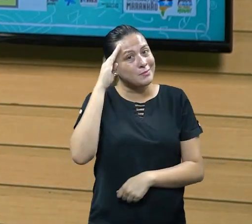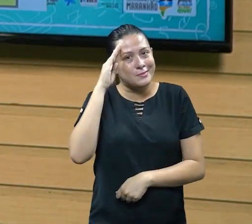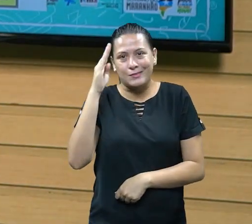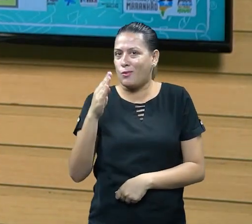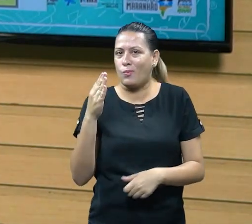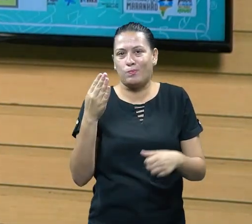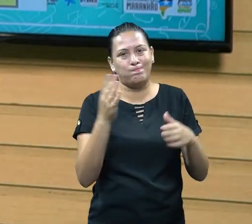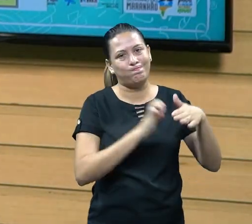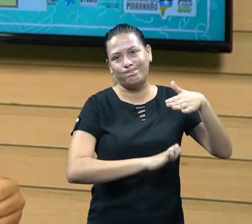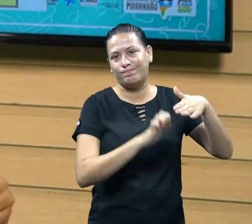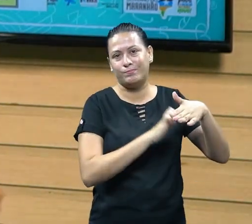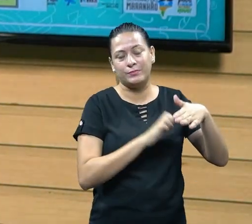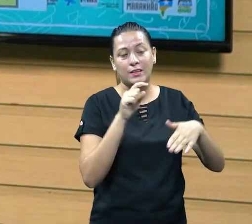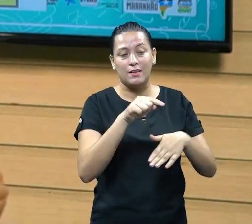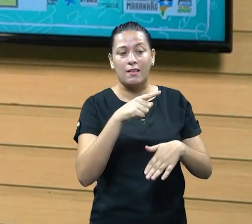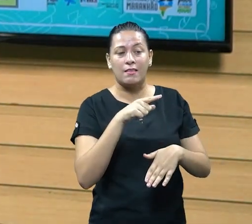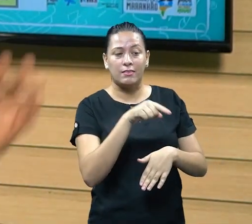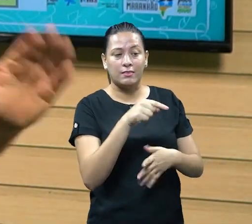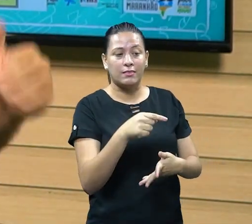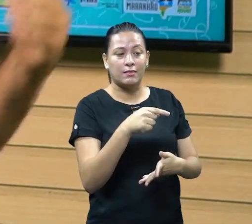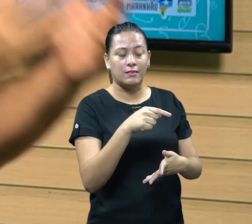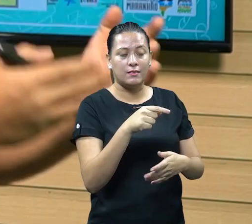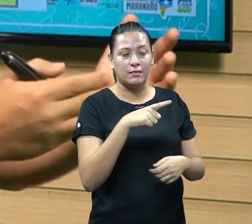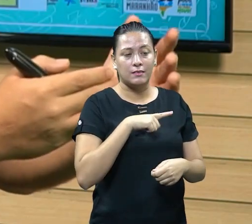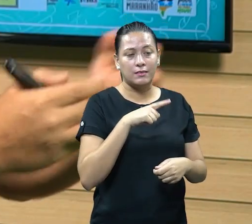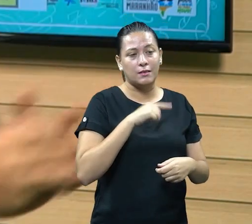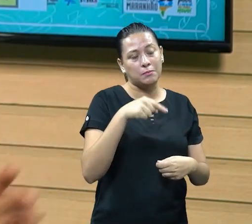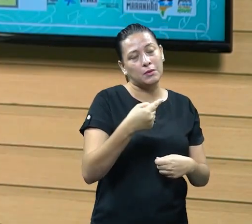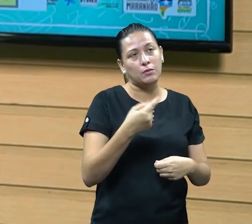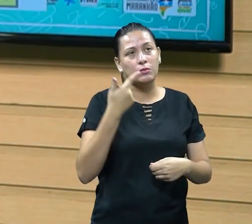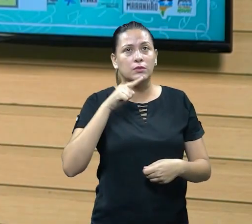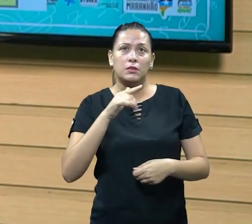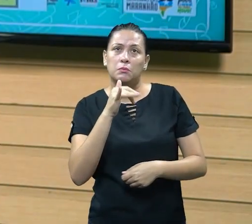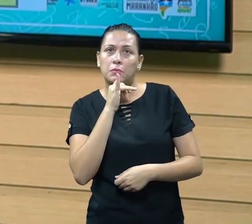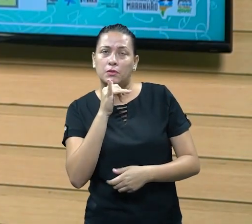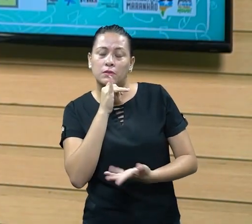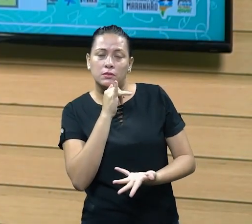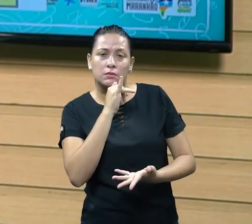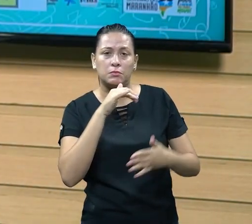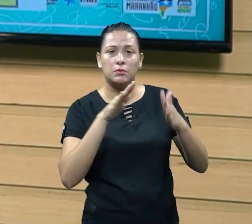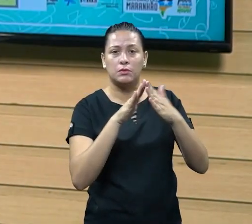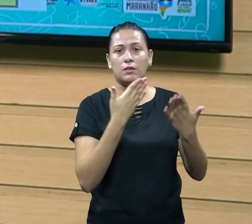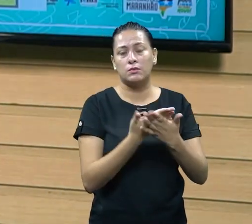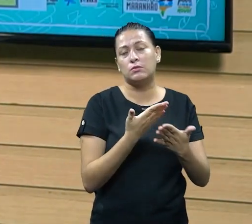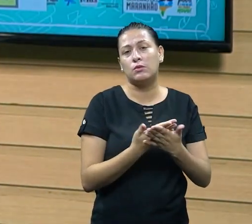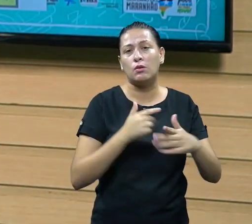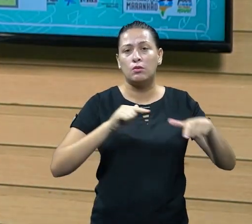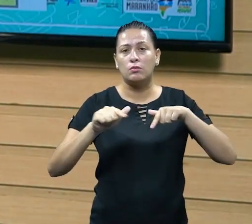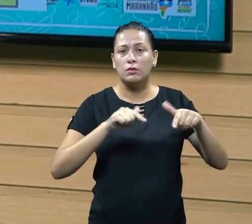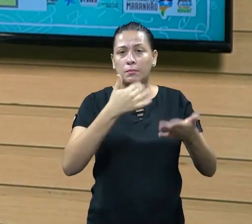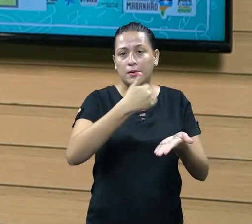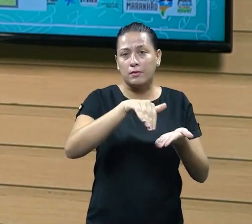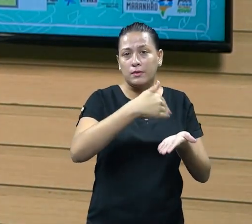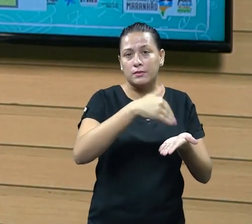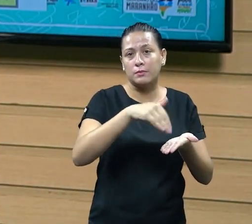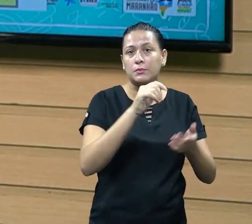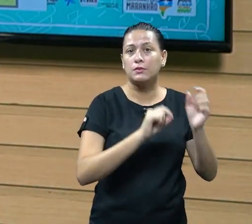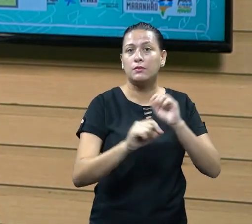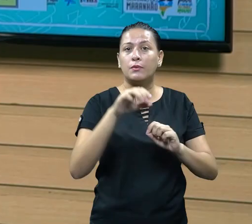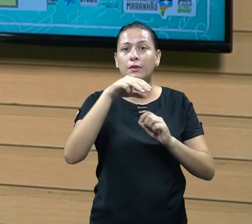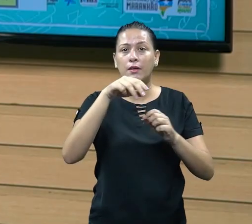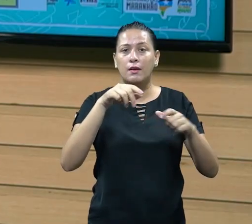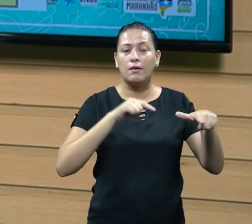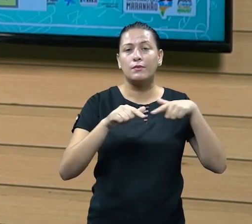empresa, né? Elas estão aqui para eu chegar lá. Por exemplo, numa escola, atividade de recepção é uma atividade